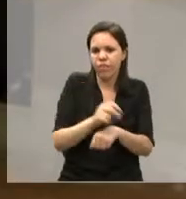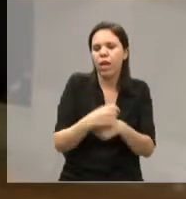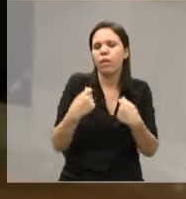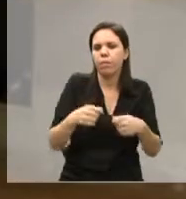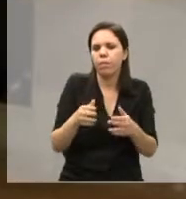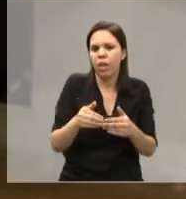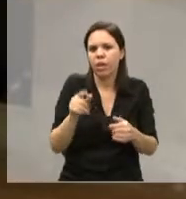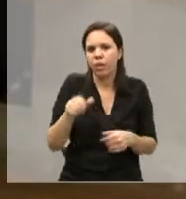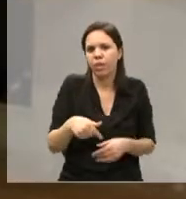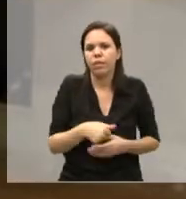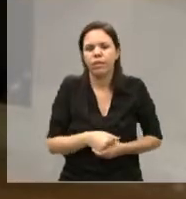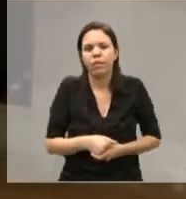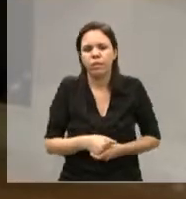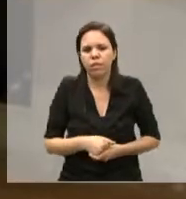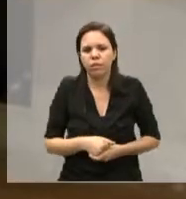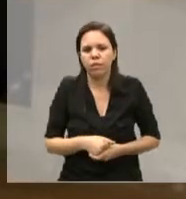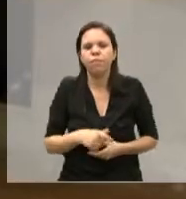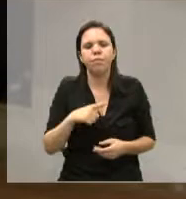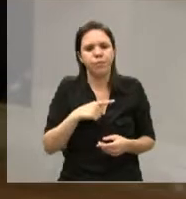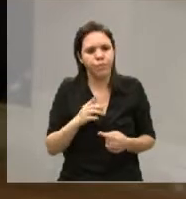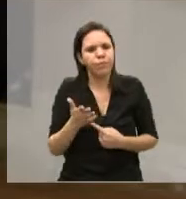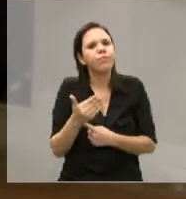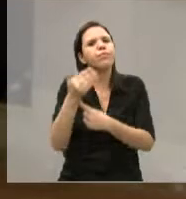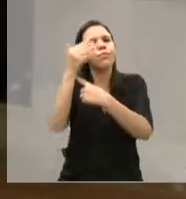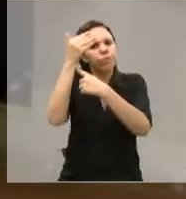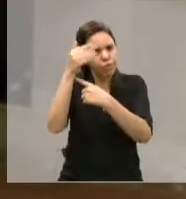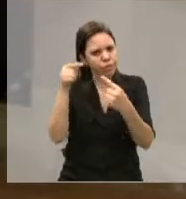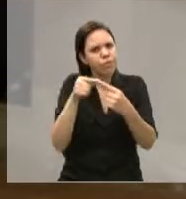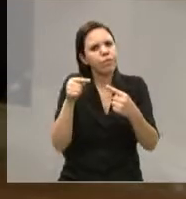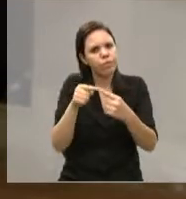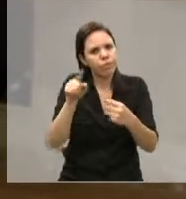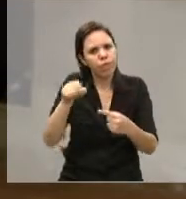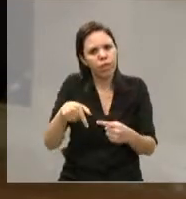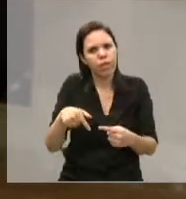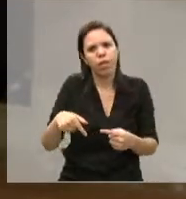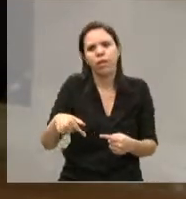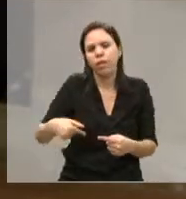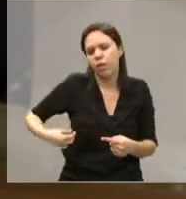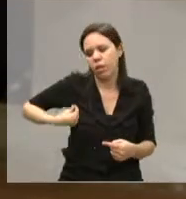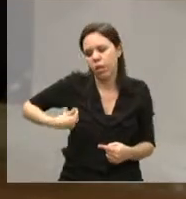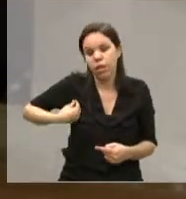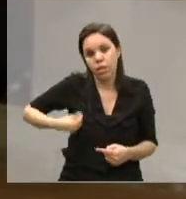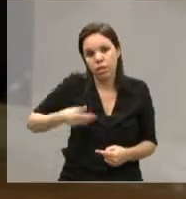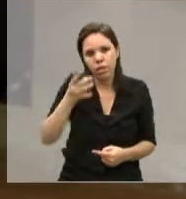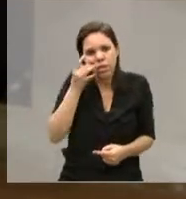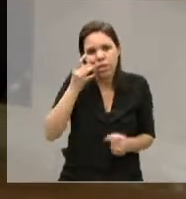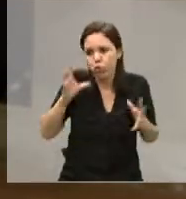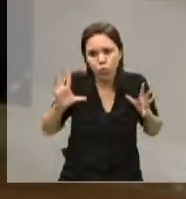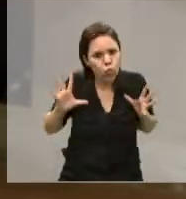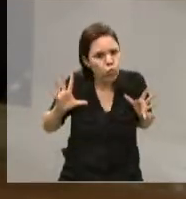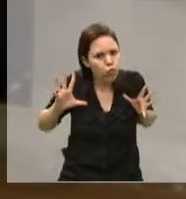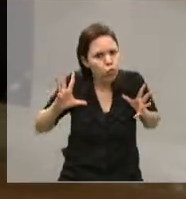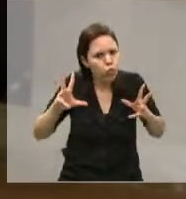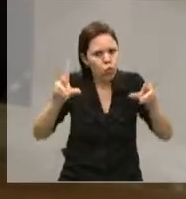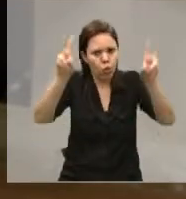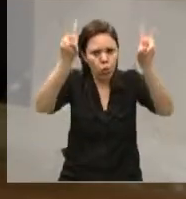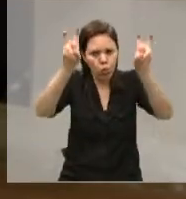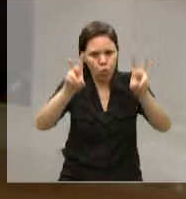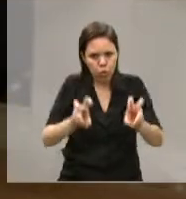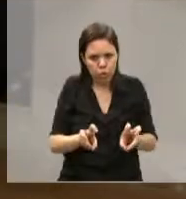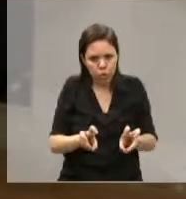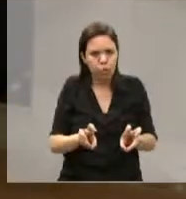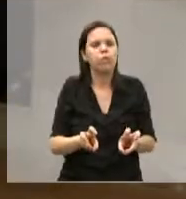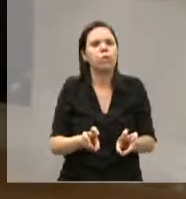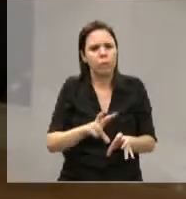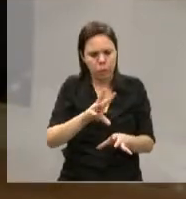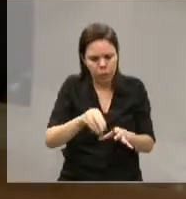gente está falando também de muito tem a ver com a tecnologia, né? E a tecnologia está presente, eu acredito que hoje, em todos os aspectos, né? Então você tem